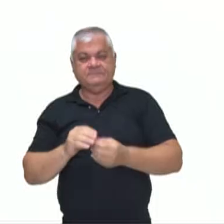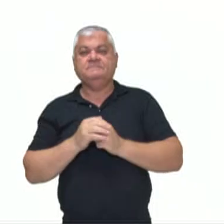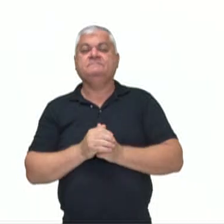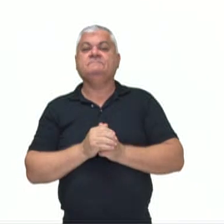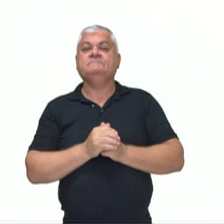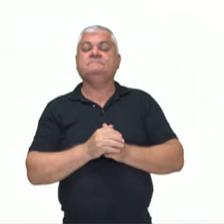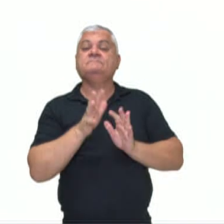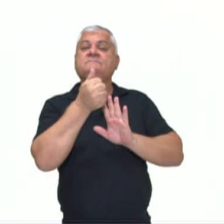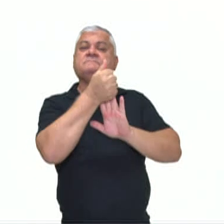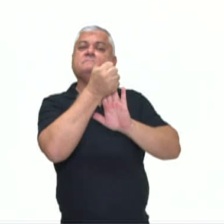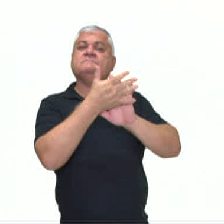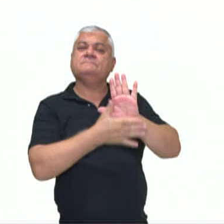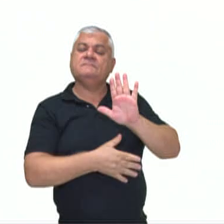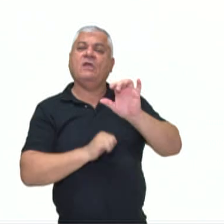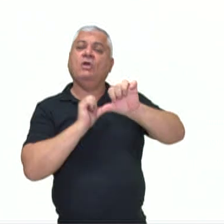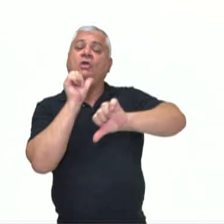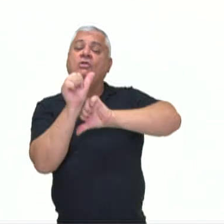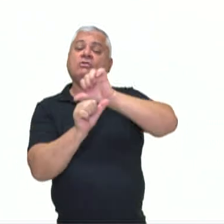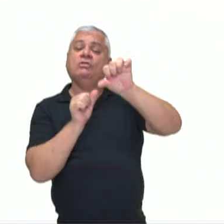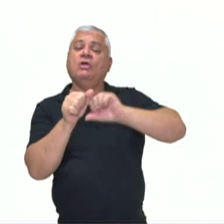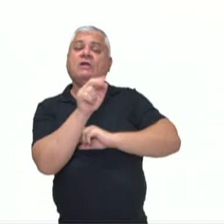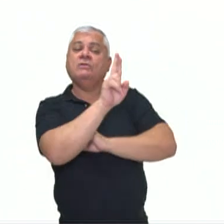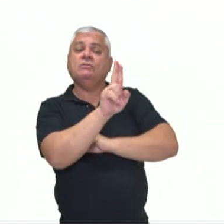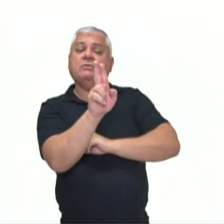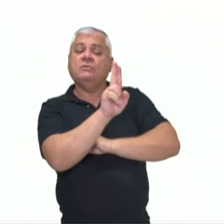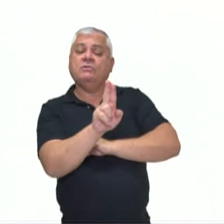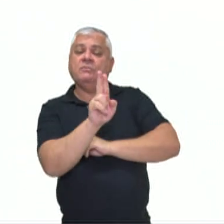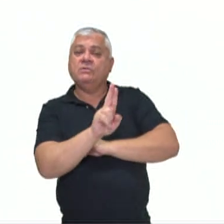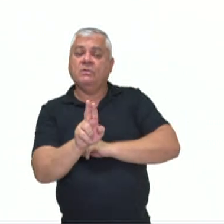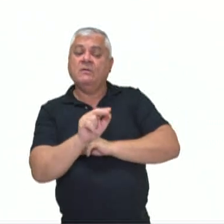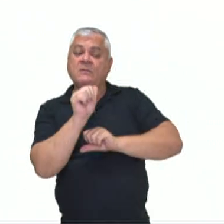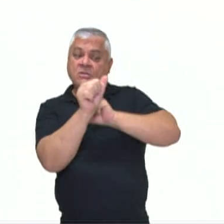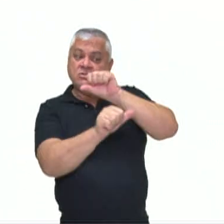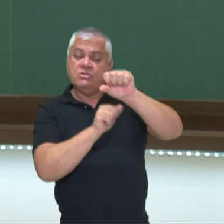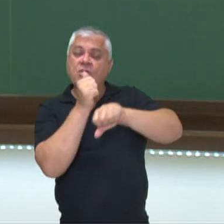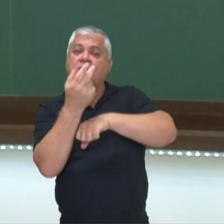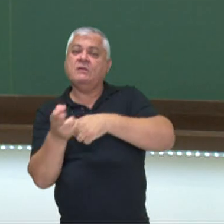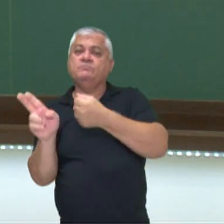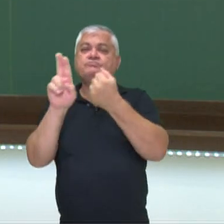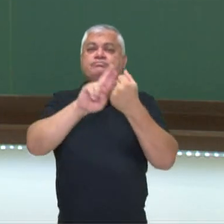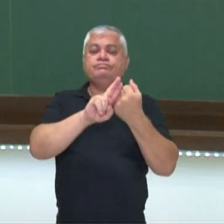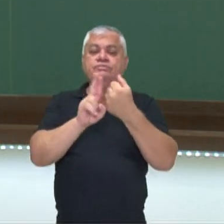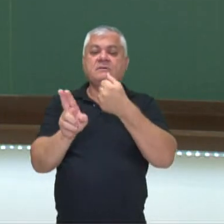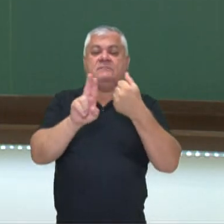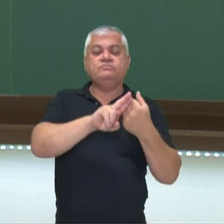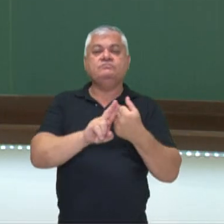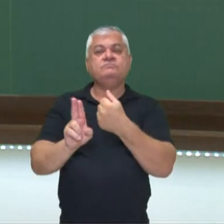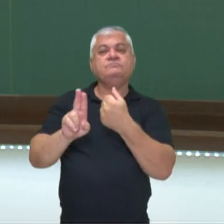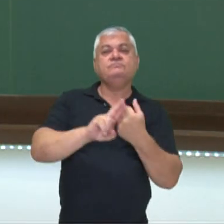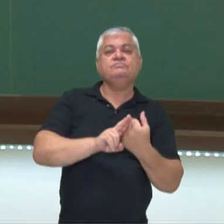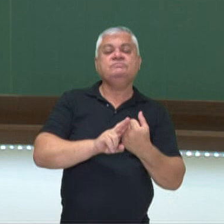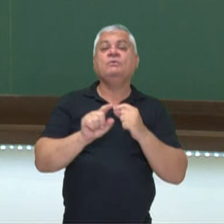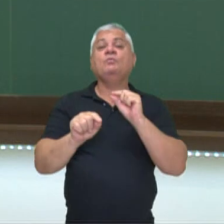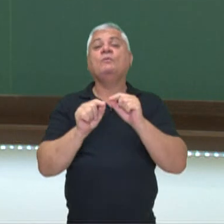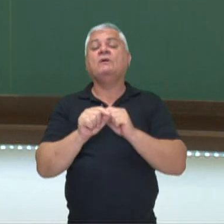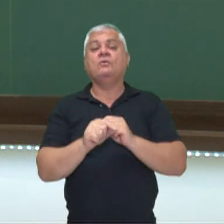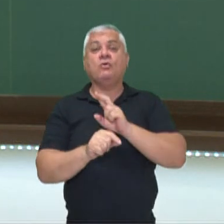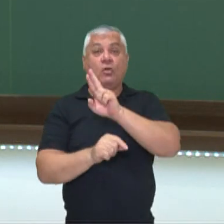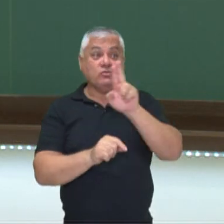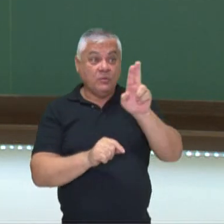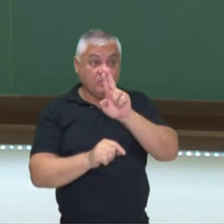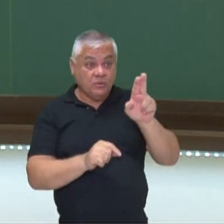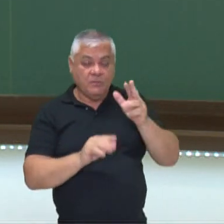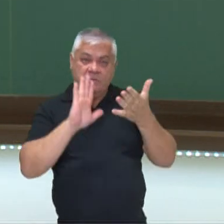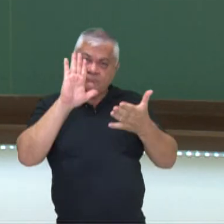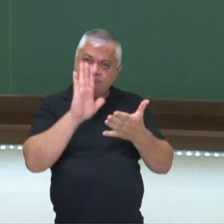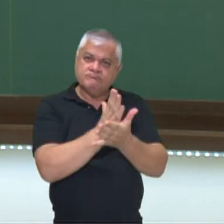os sujeitos por el pronome personal correspondiente. Ou seja, você vai substituir os sujeitos que estão